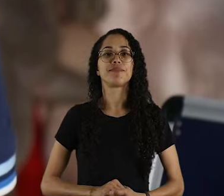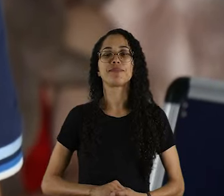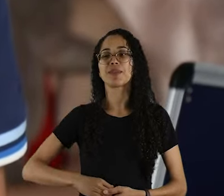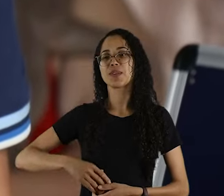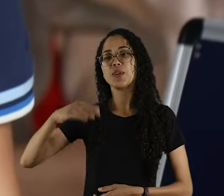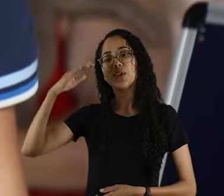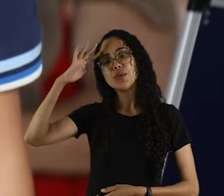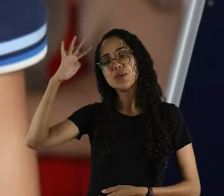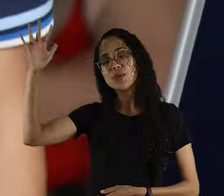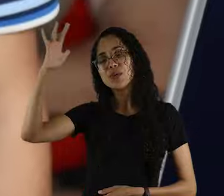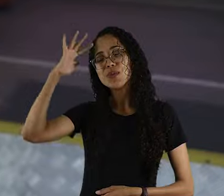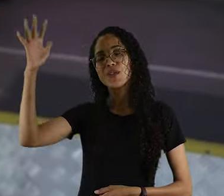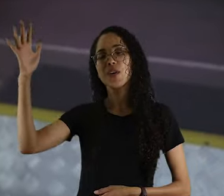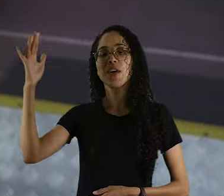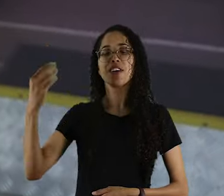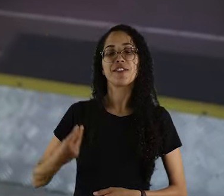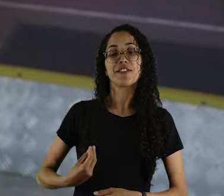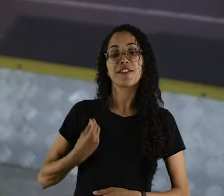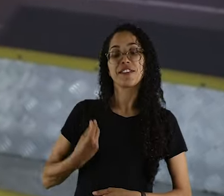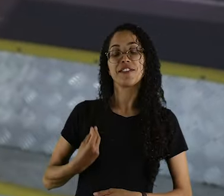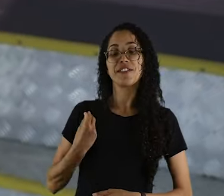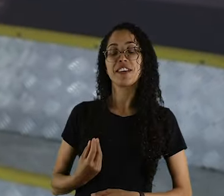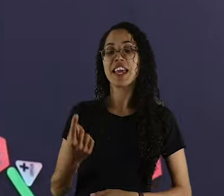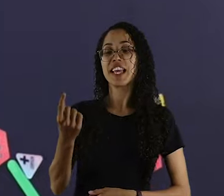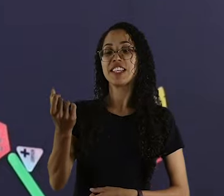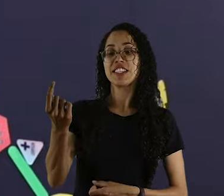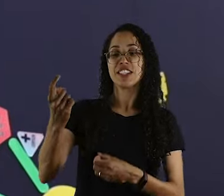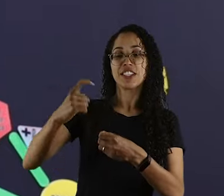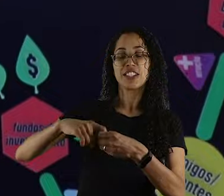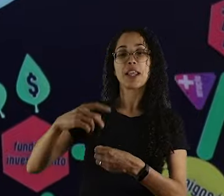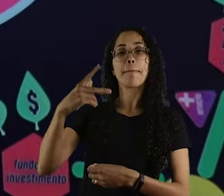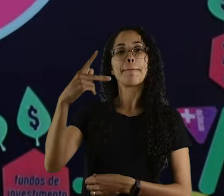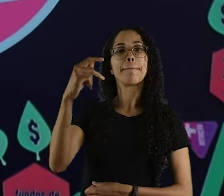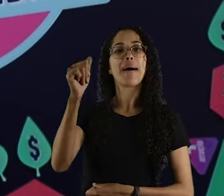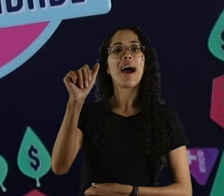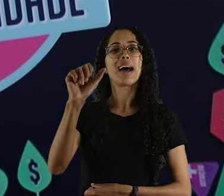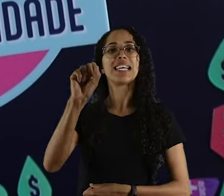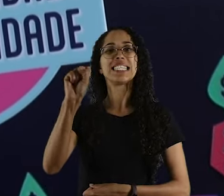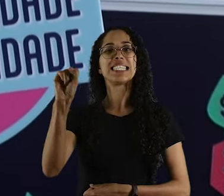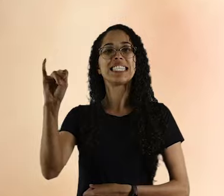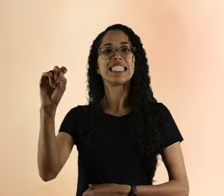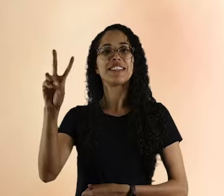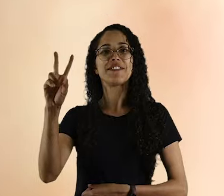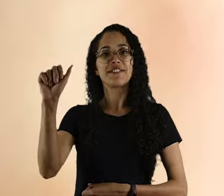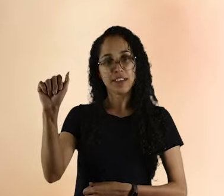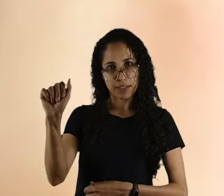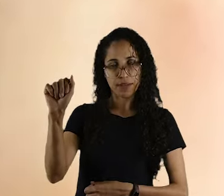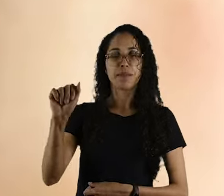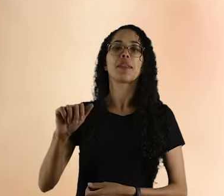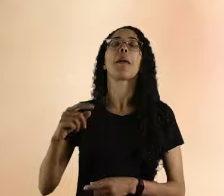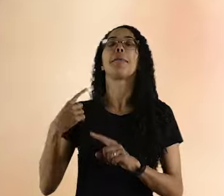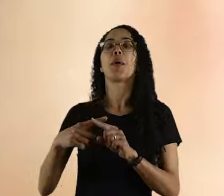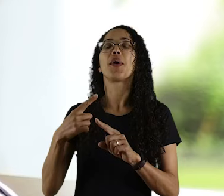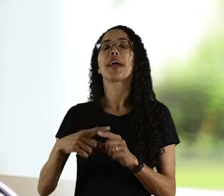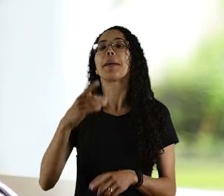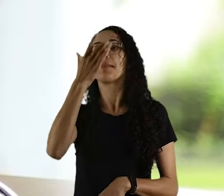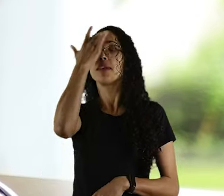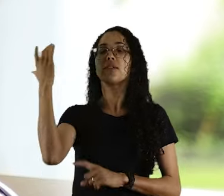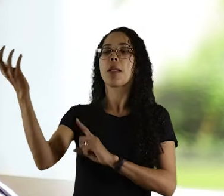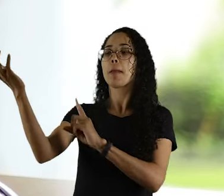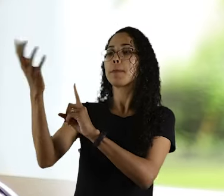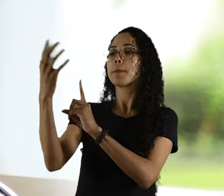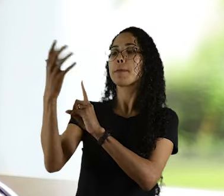O sonho de viver de renda passiva está cada vez mais comum, porque muitos influenciadores falaram que isso era